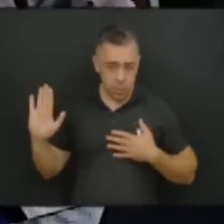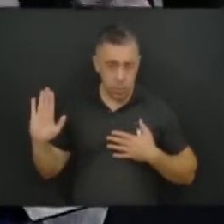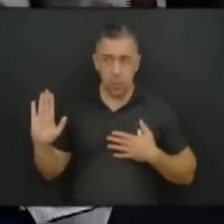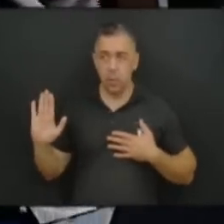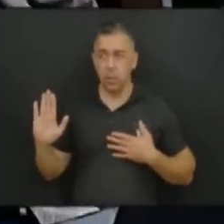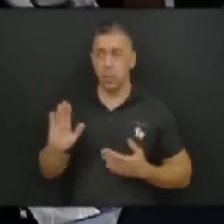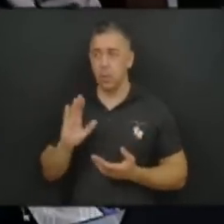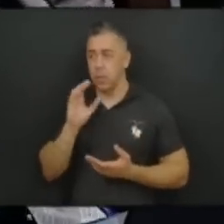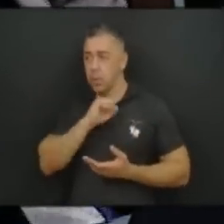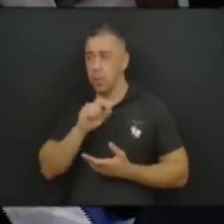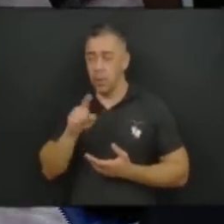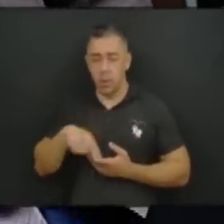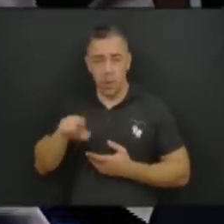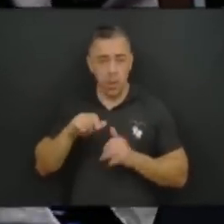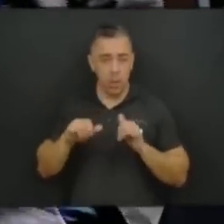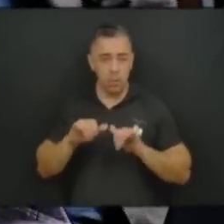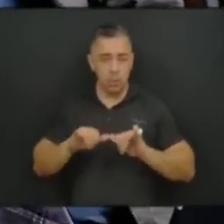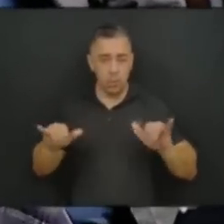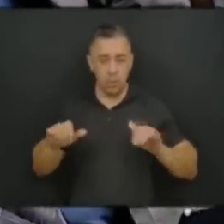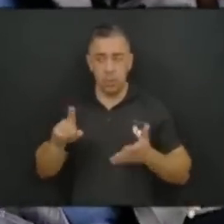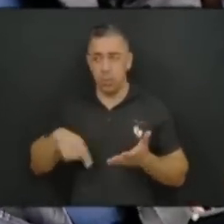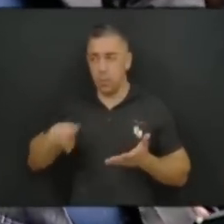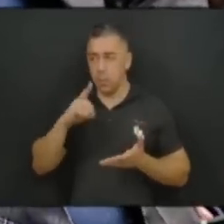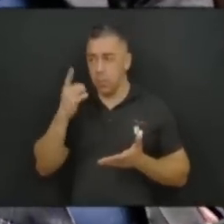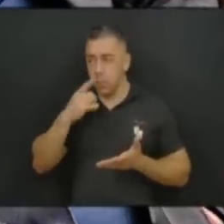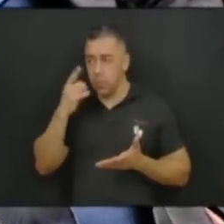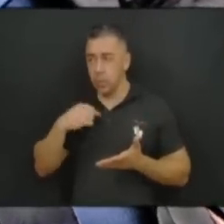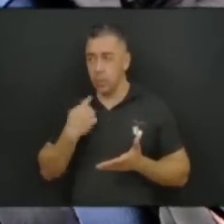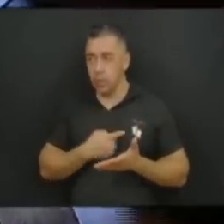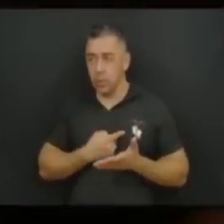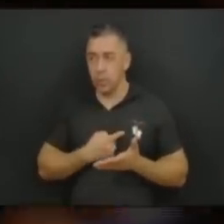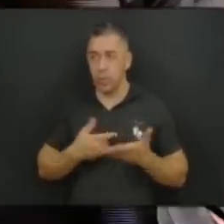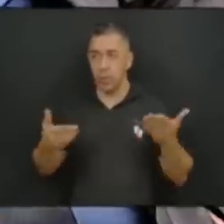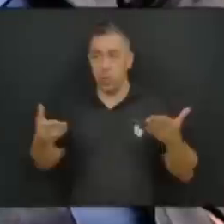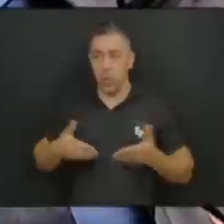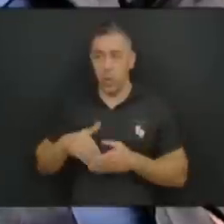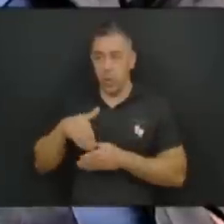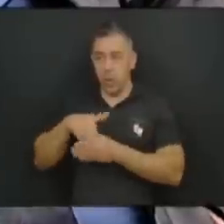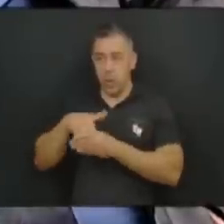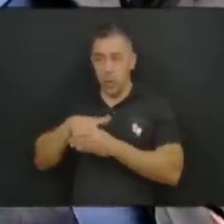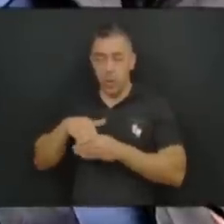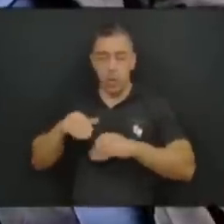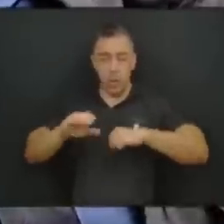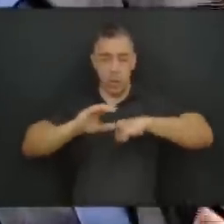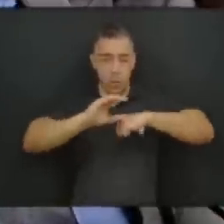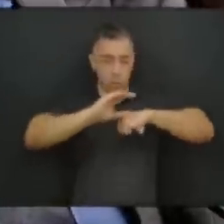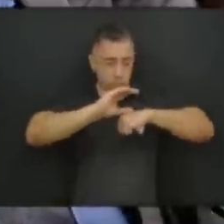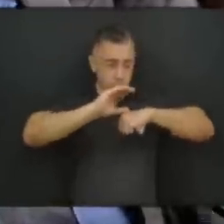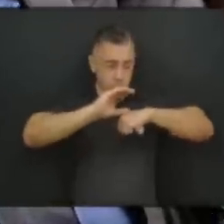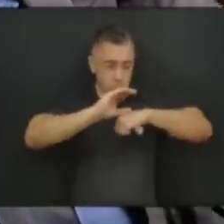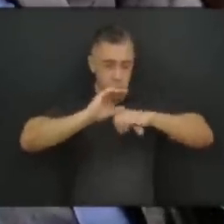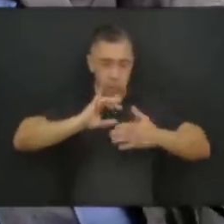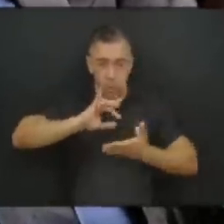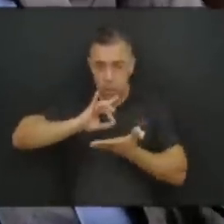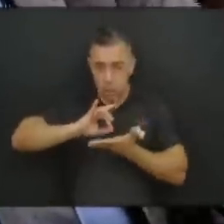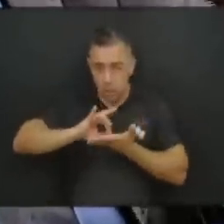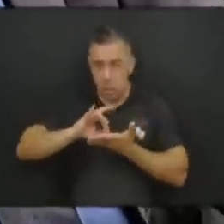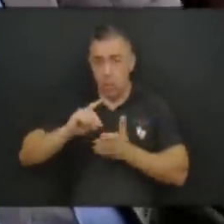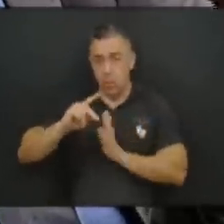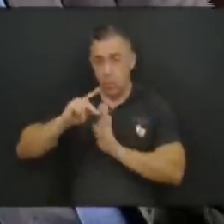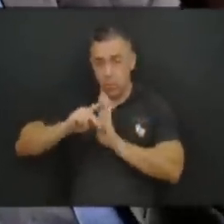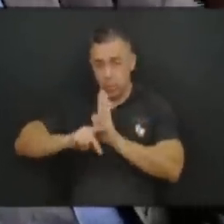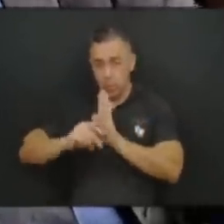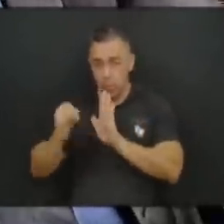lembrar aos senhores Deputados o que nós estamos hoje voltando a constitucionalidade de um